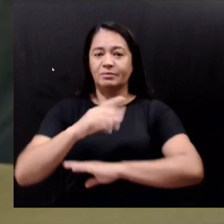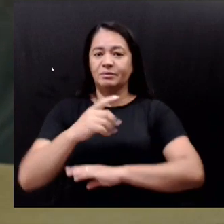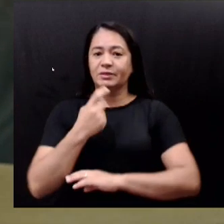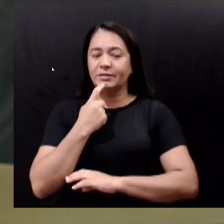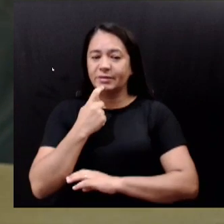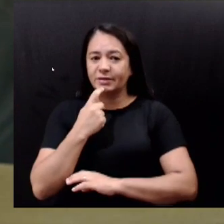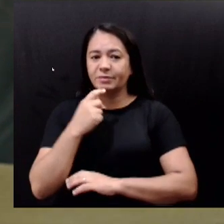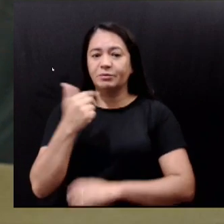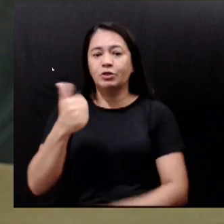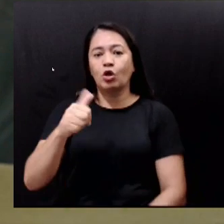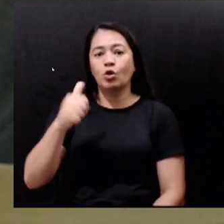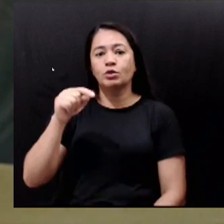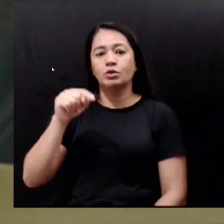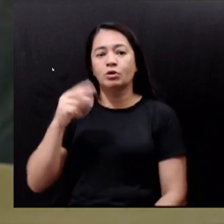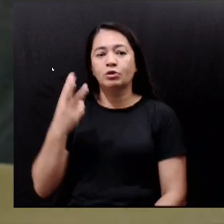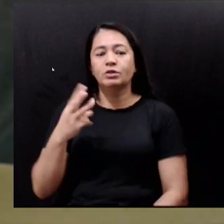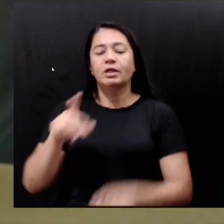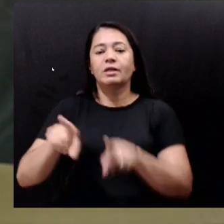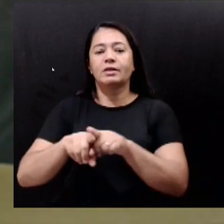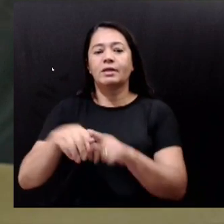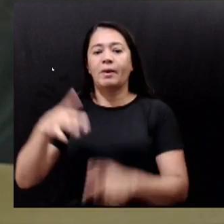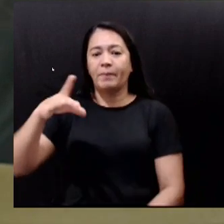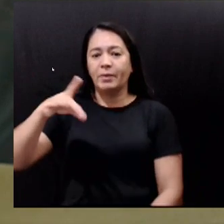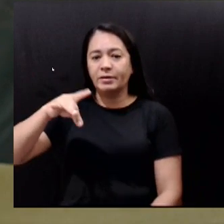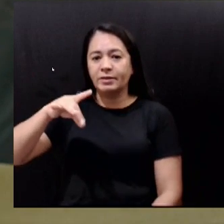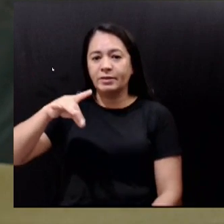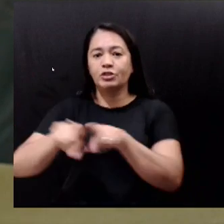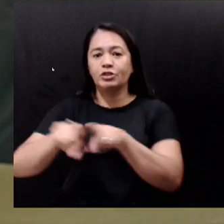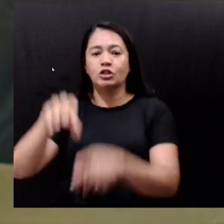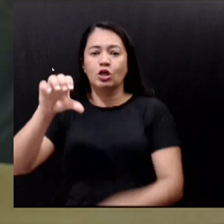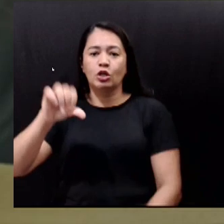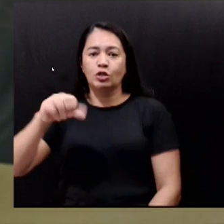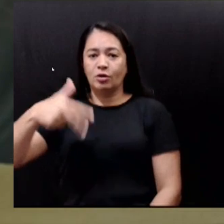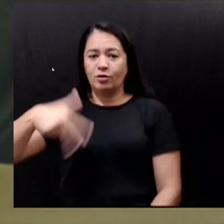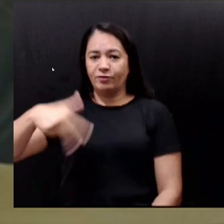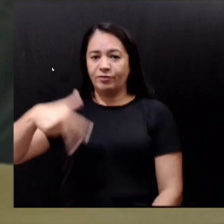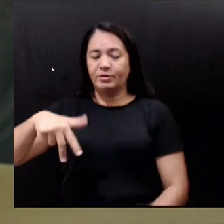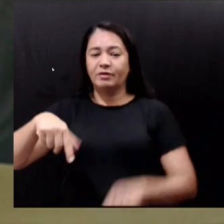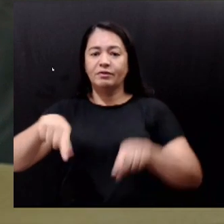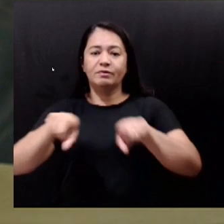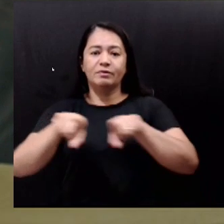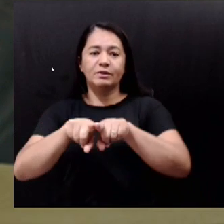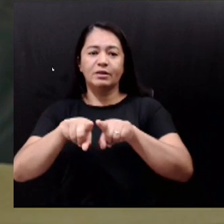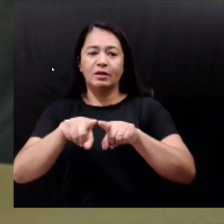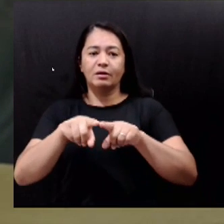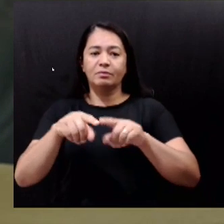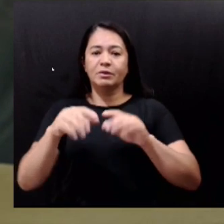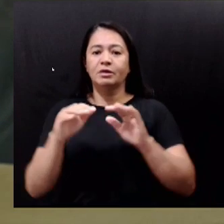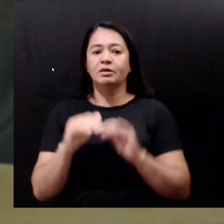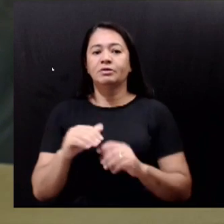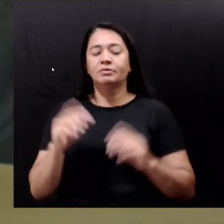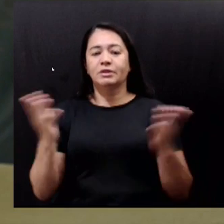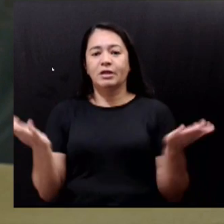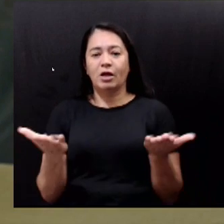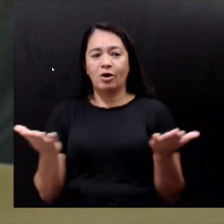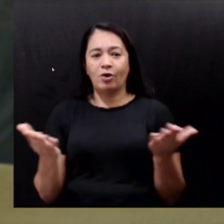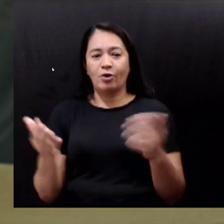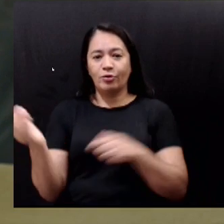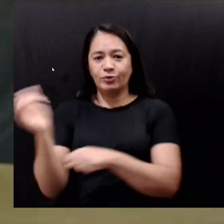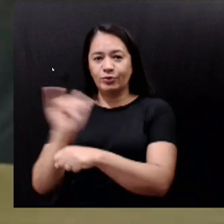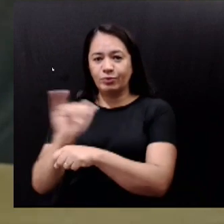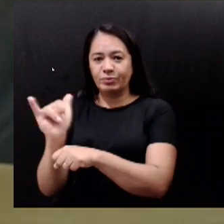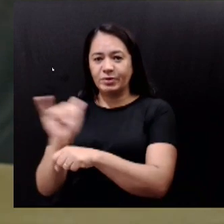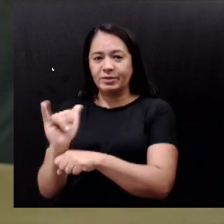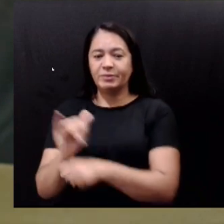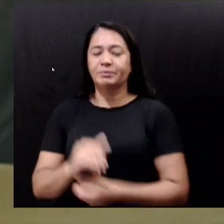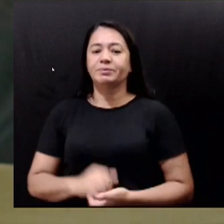4 da NET, 9 da Vivo Fibra e tem a transmissão simultânea pelo canal da TV Câmara Campinas no YouTube. Muito